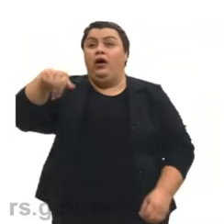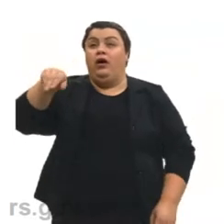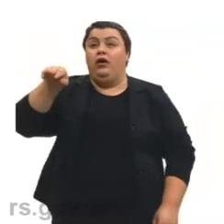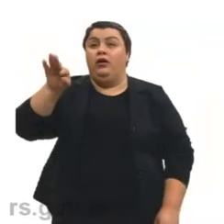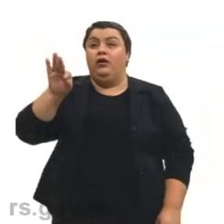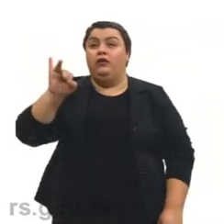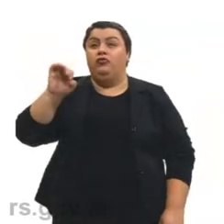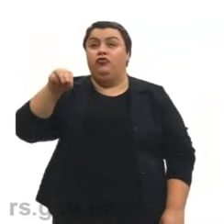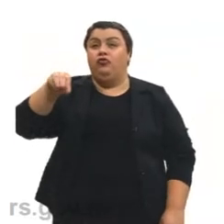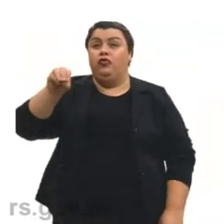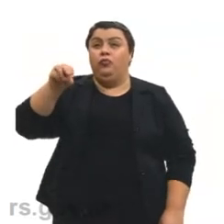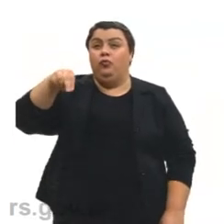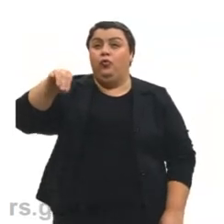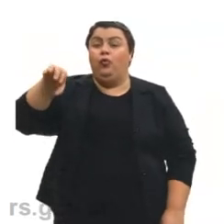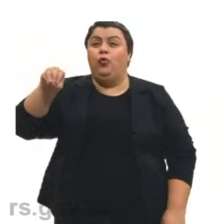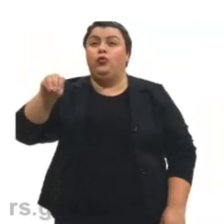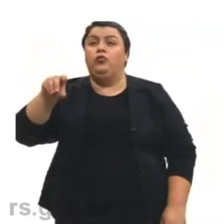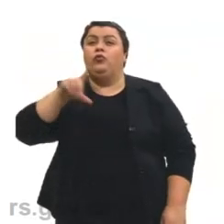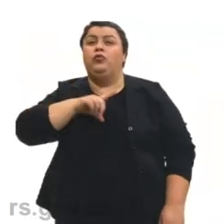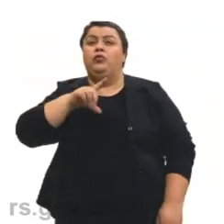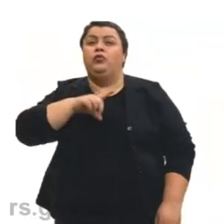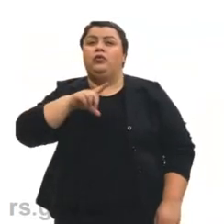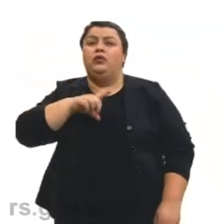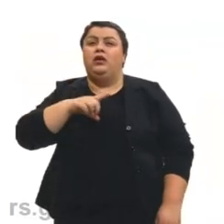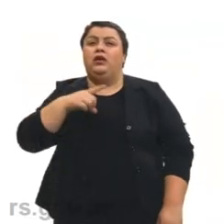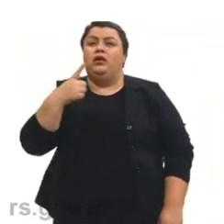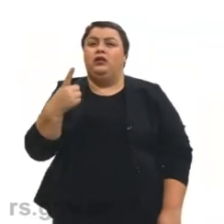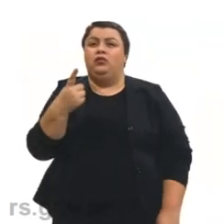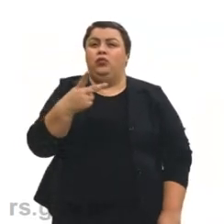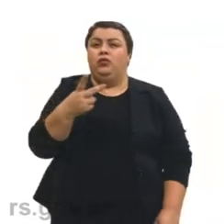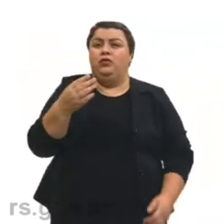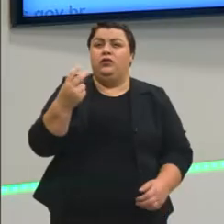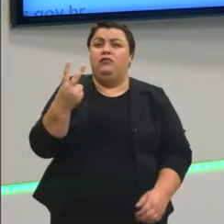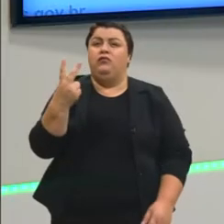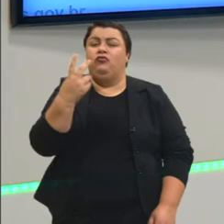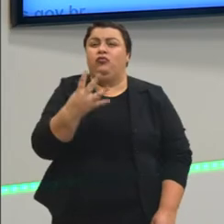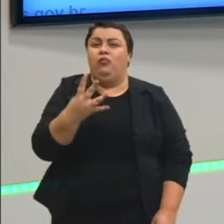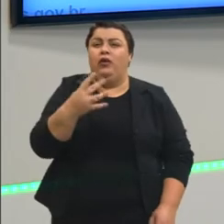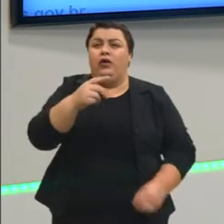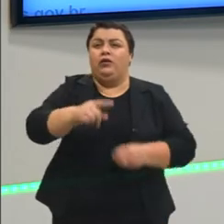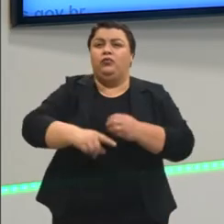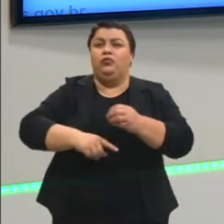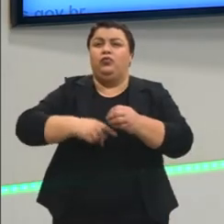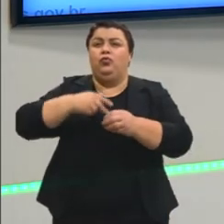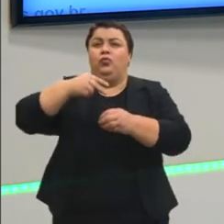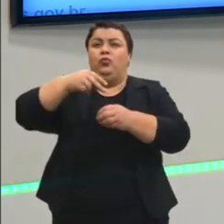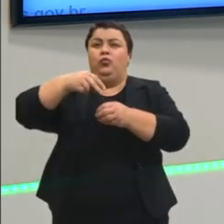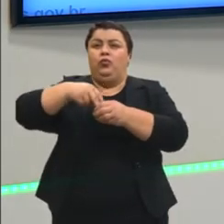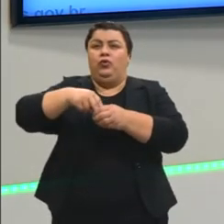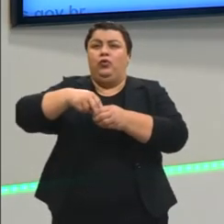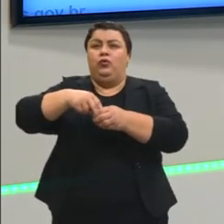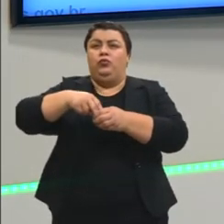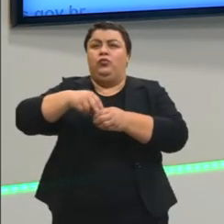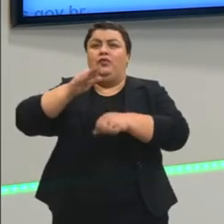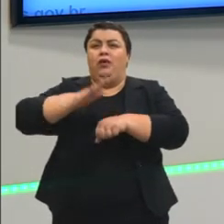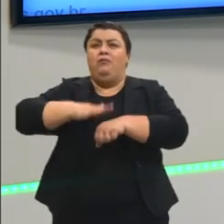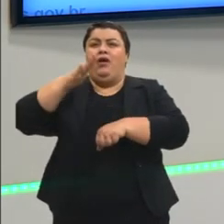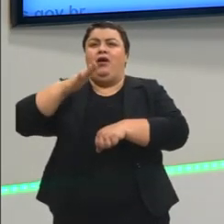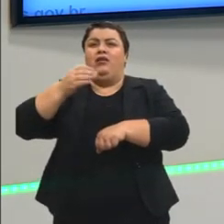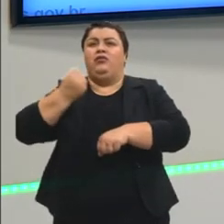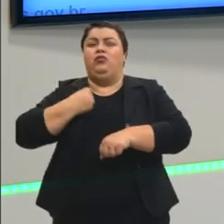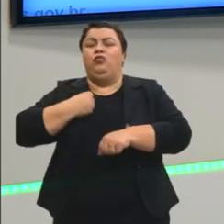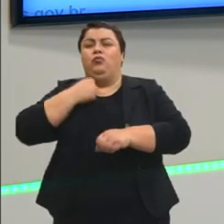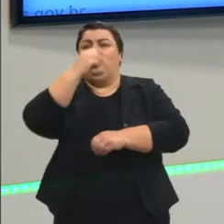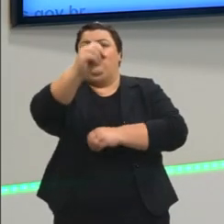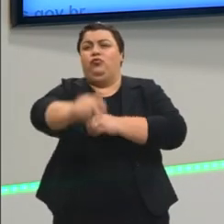24 mil tons a mais do que o número de prótons que é 50 que a questão os trouxe que é 50 né então é interpretação de